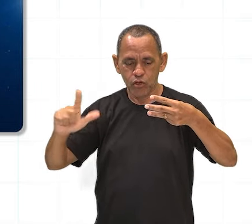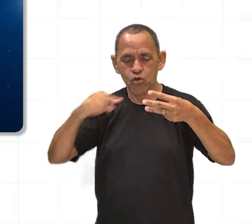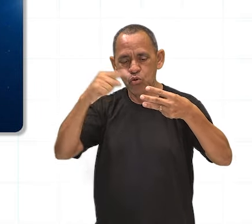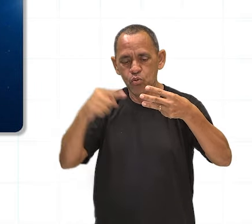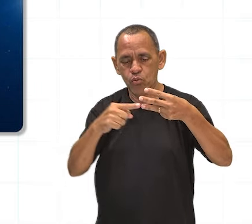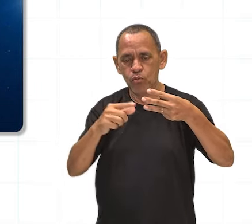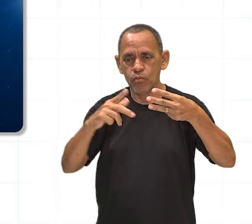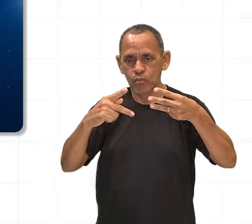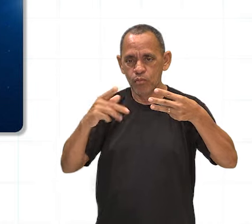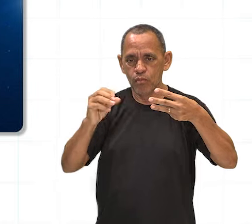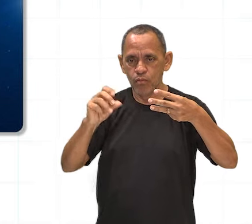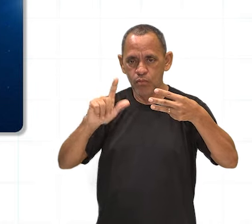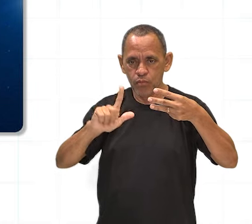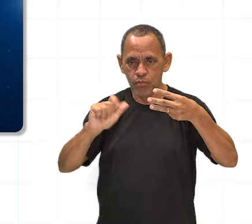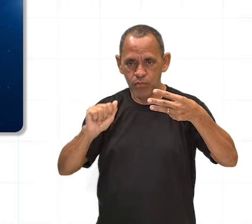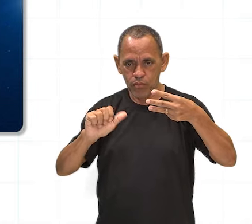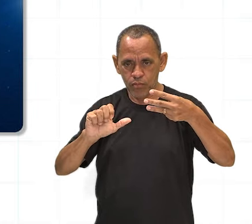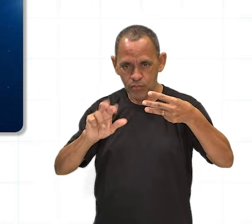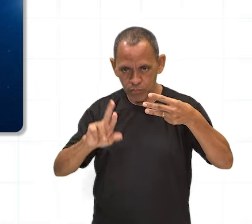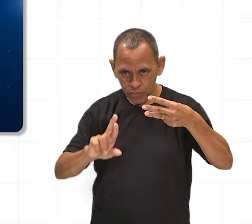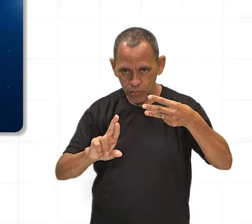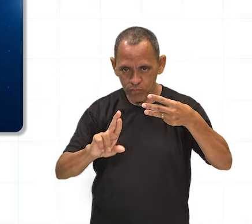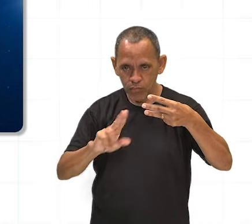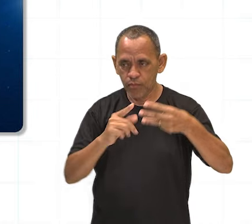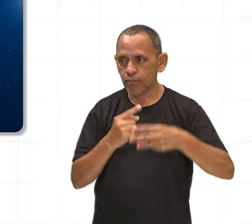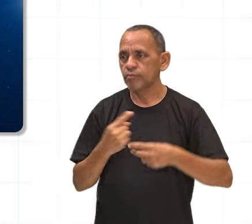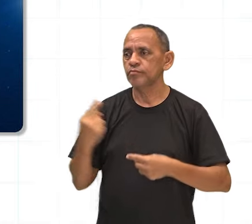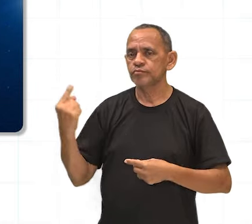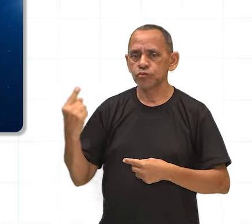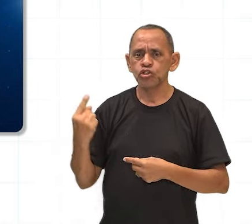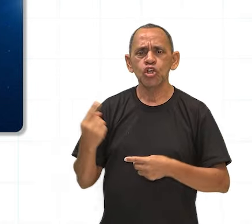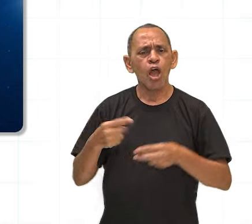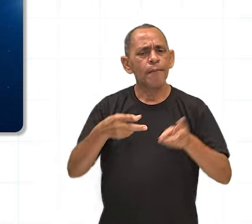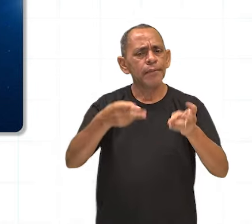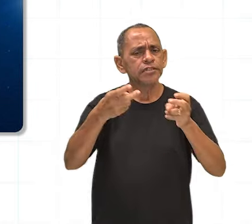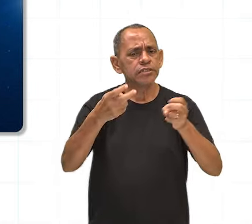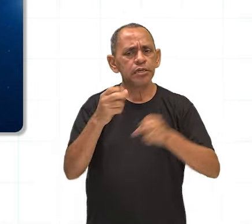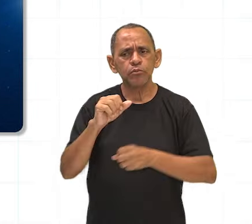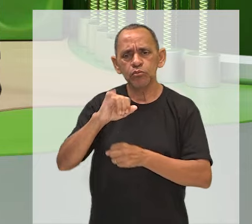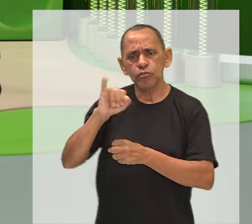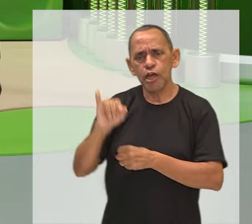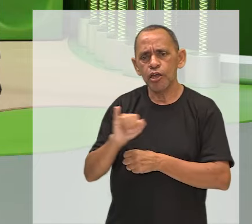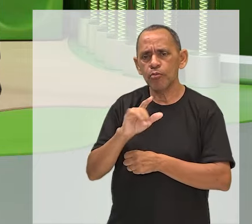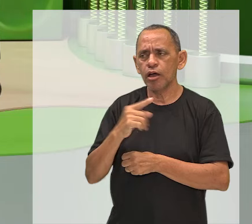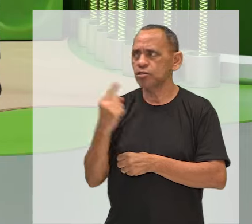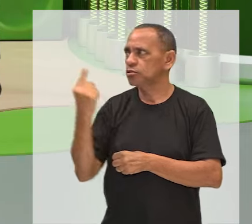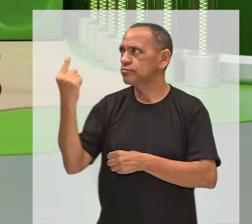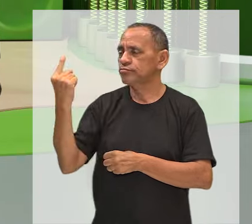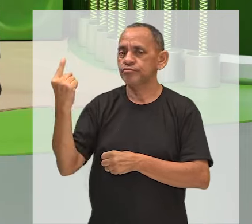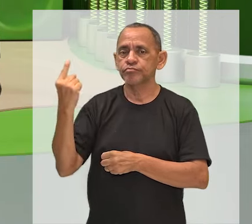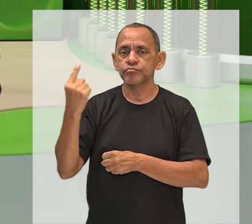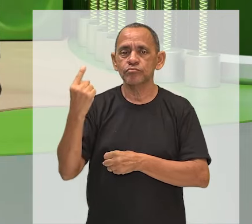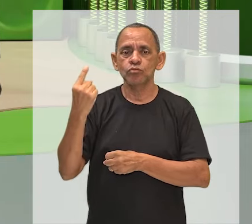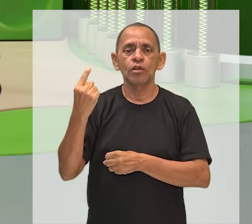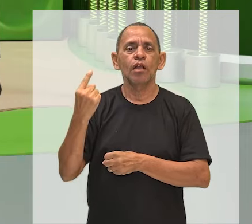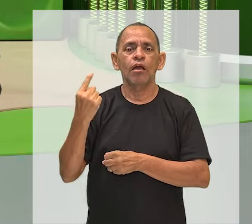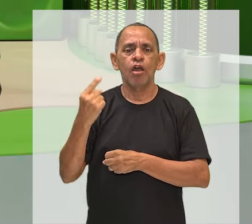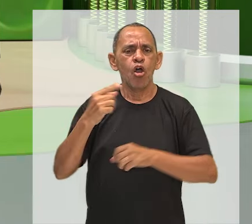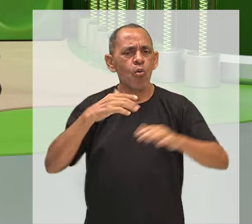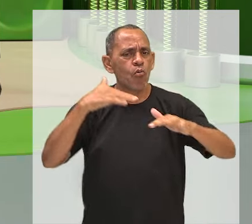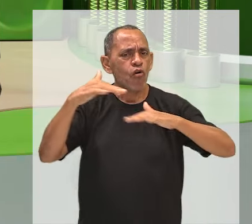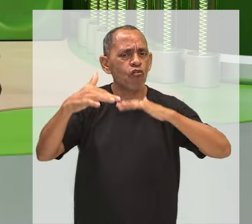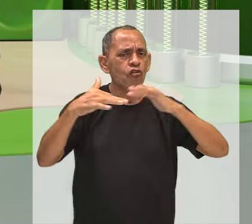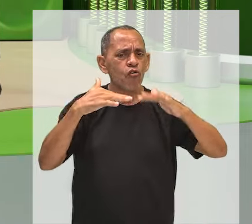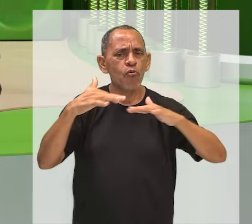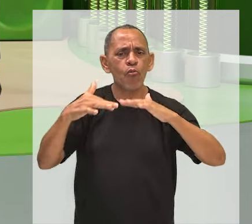polar, certo? Mas para a gente visualizar melhor aí toda essa informação, né? Eu trouxe aí para você, olha só,